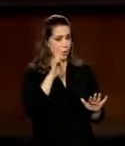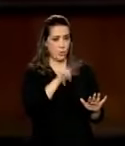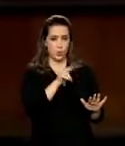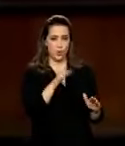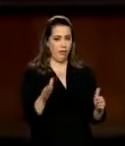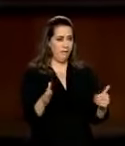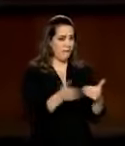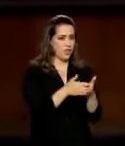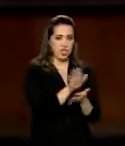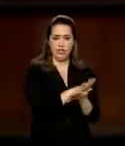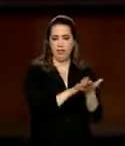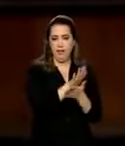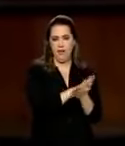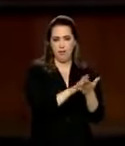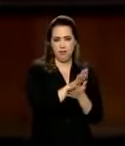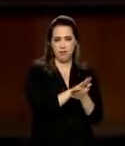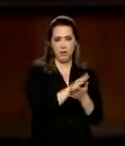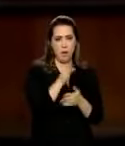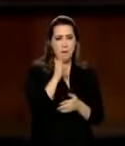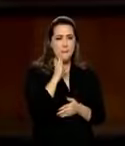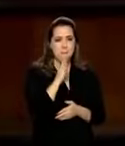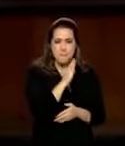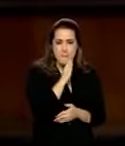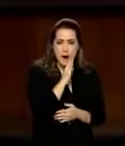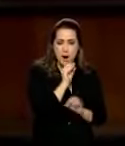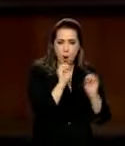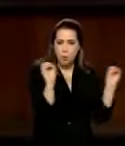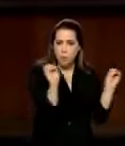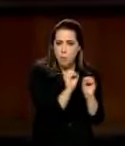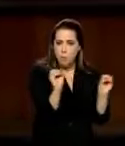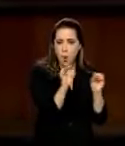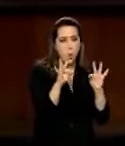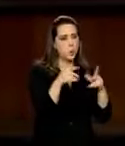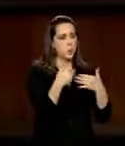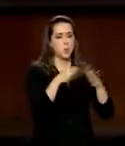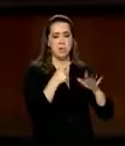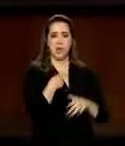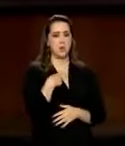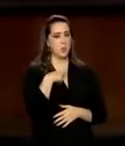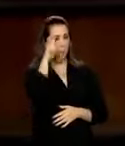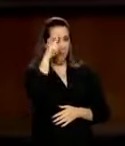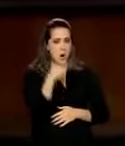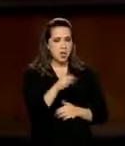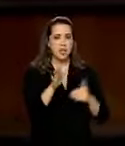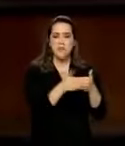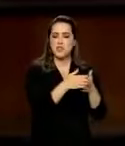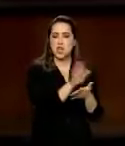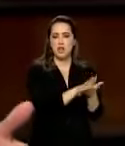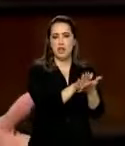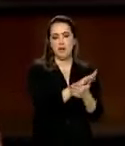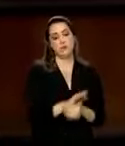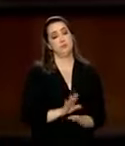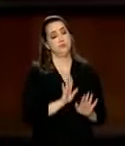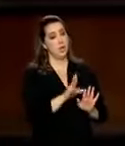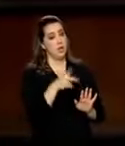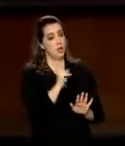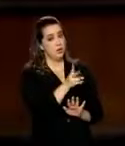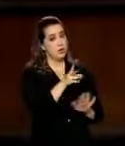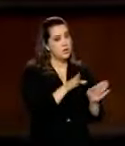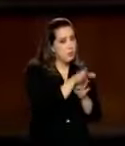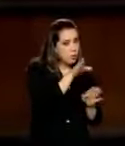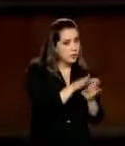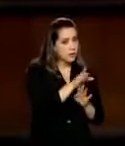sequer. Sempre falei que a questão da economia e do vírus, né, a doença, você tinha que ter cuidado com essas coisas.